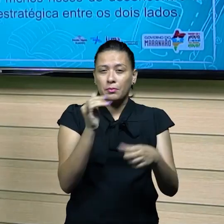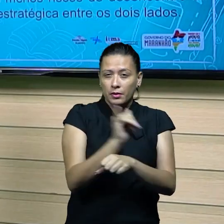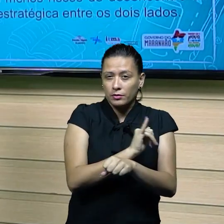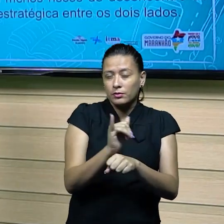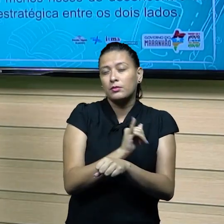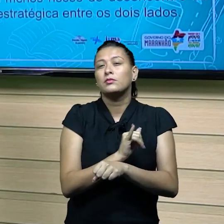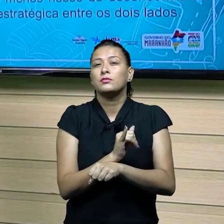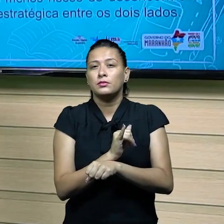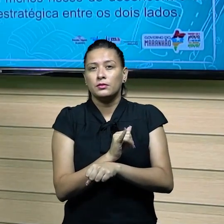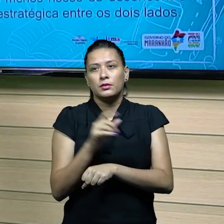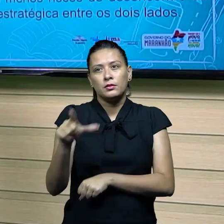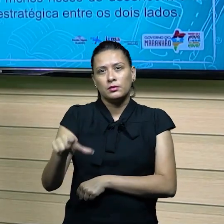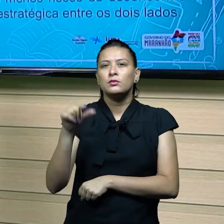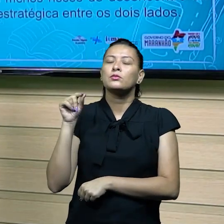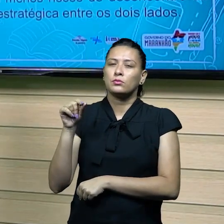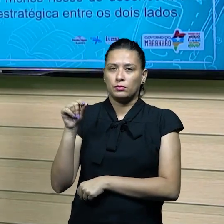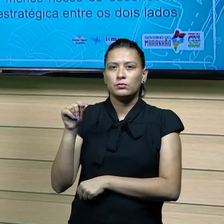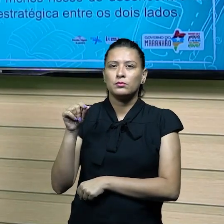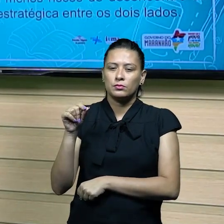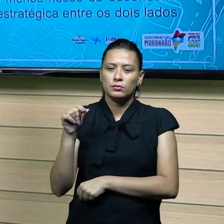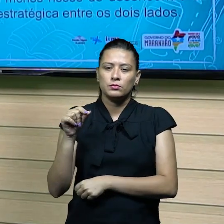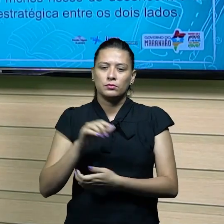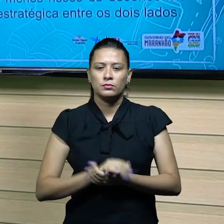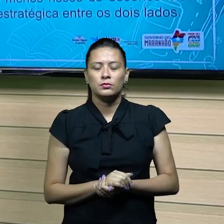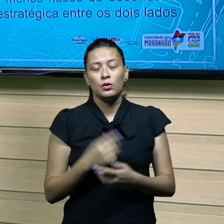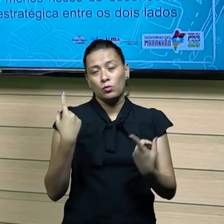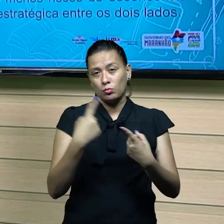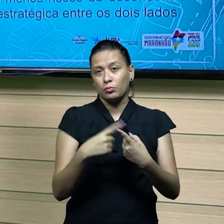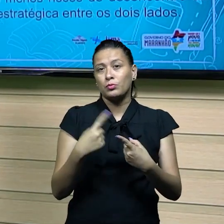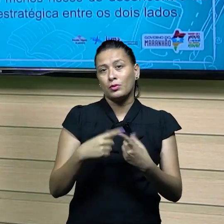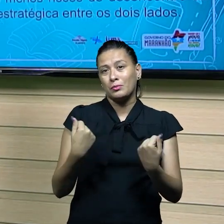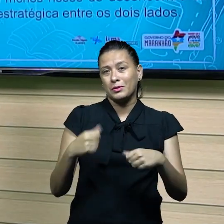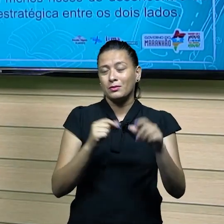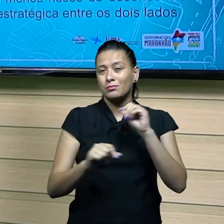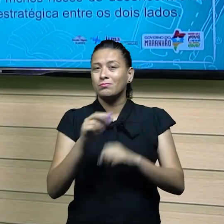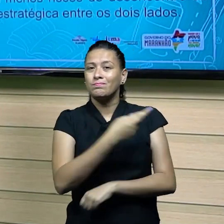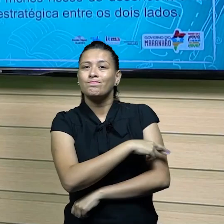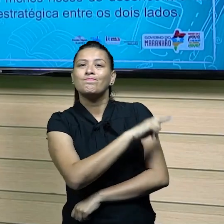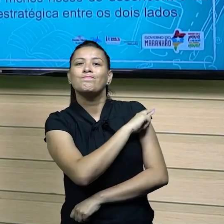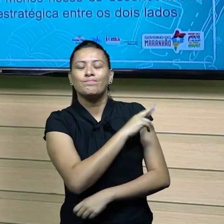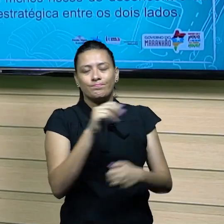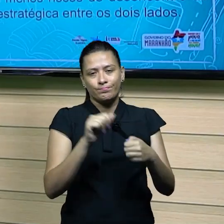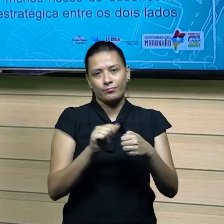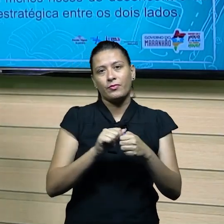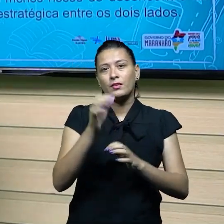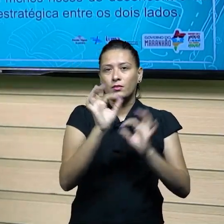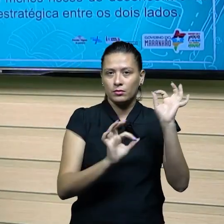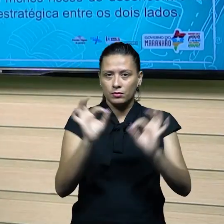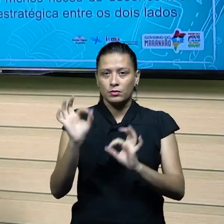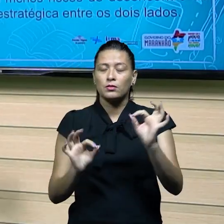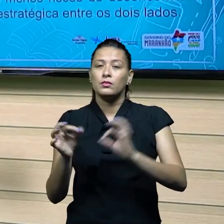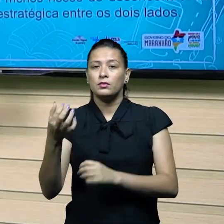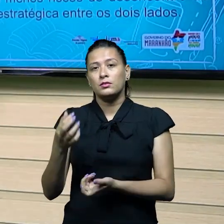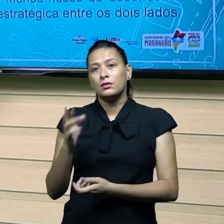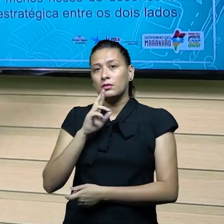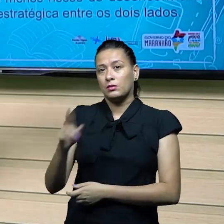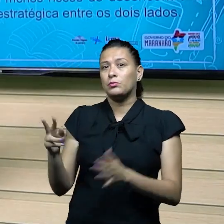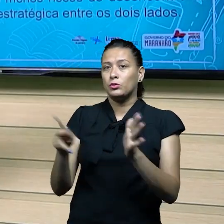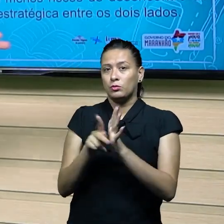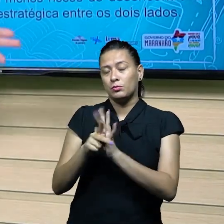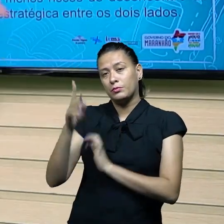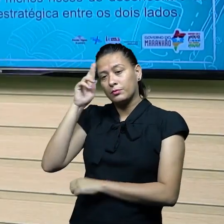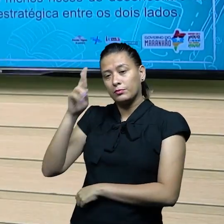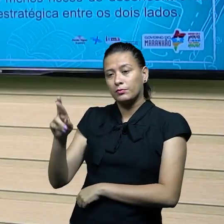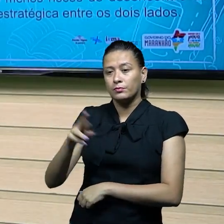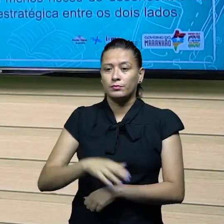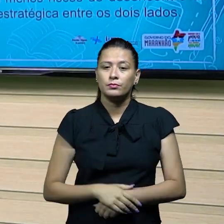longo prazo. Por quê? Porque é necessário recursos para realizar e fazer acontecer cada decisão tomada pela diretoria. Certinho? E o responsável